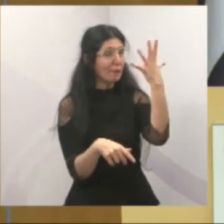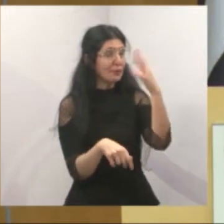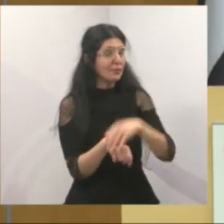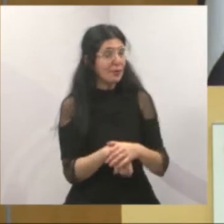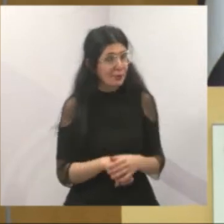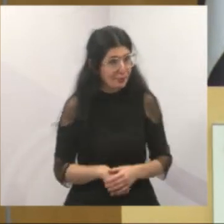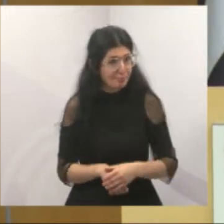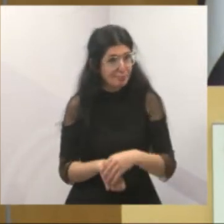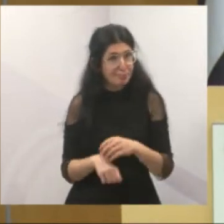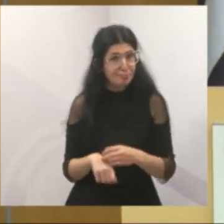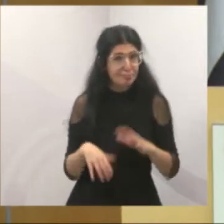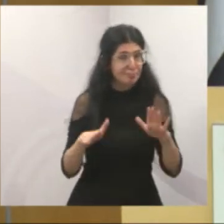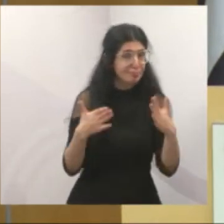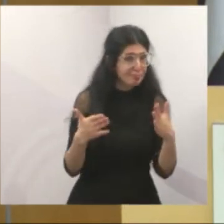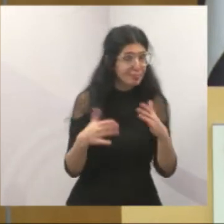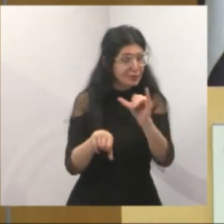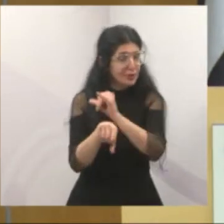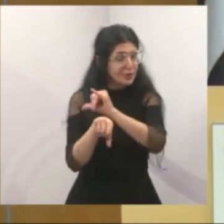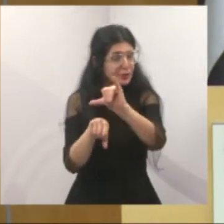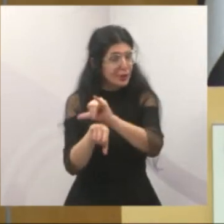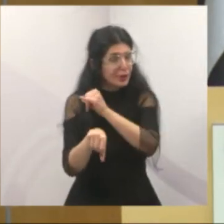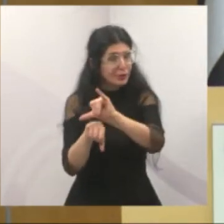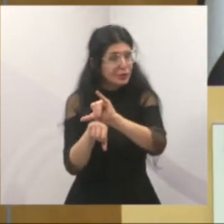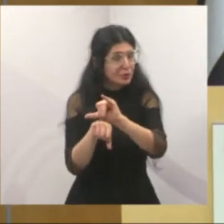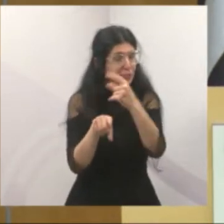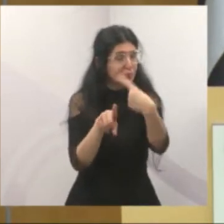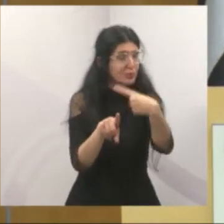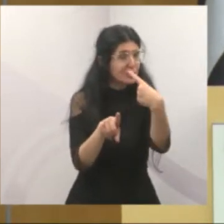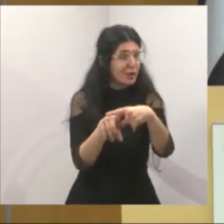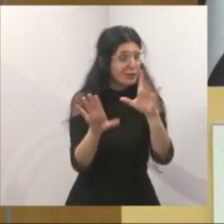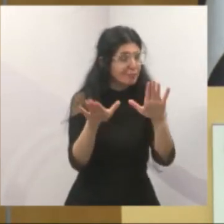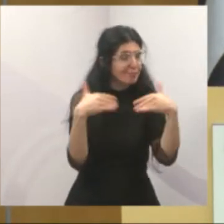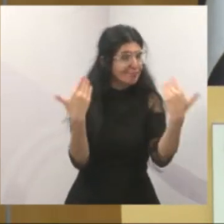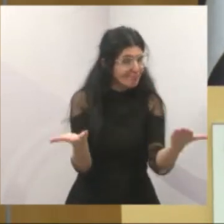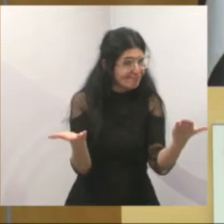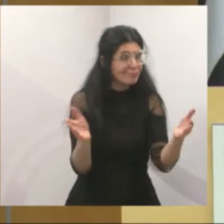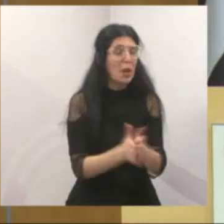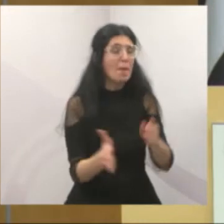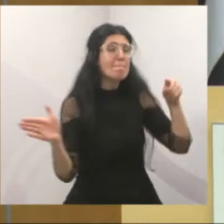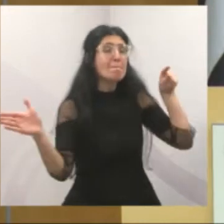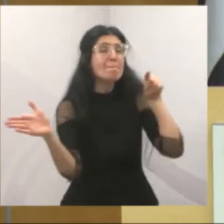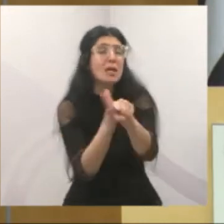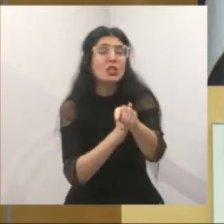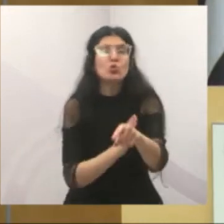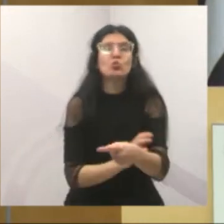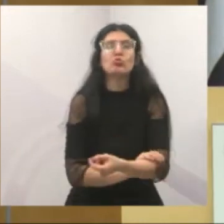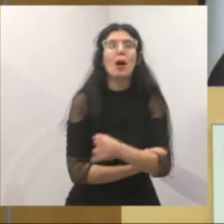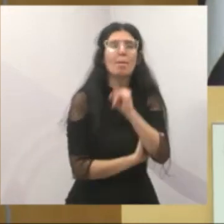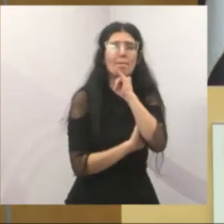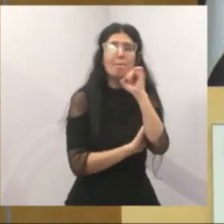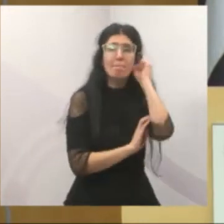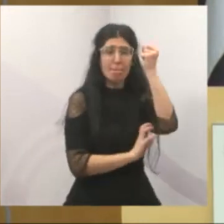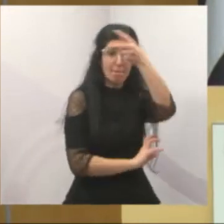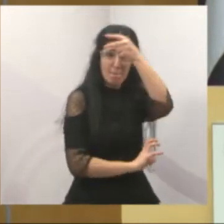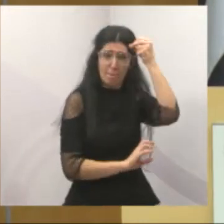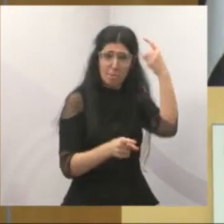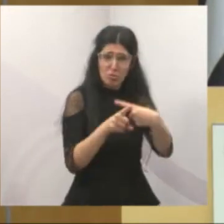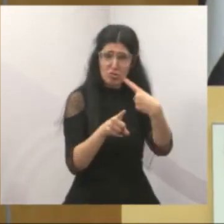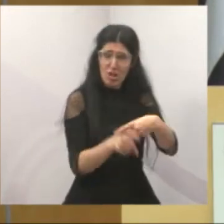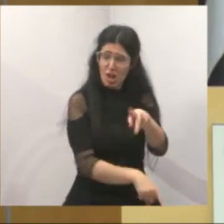encaminhadas dessa forma? Eu gostaria de fazer esse questionamento ao Isaías, enquanto chefe de